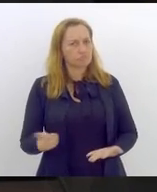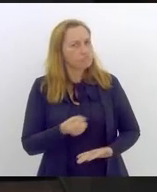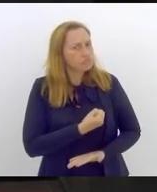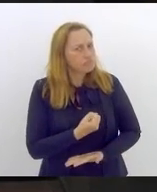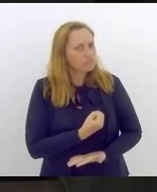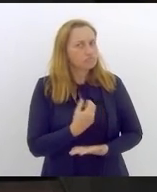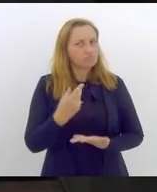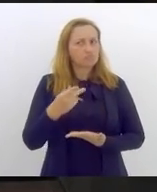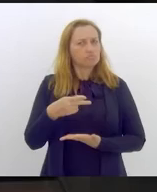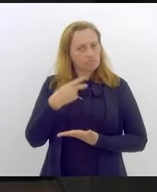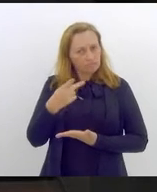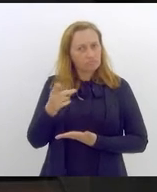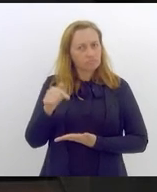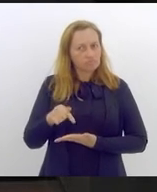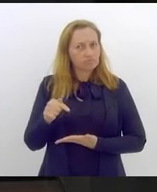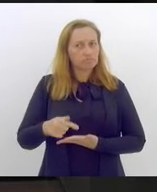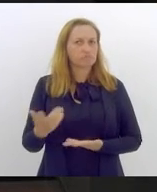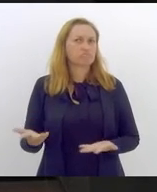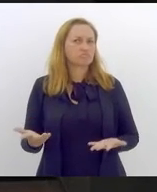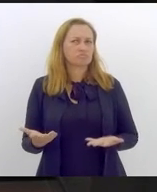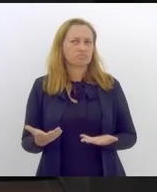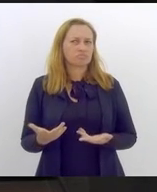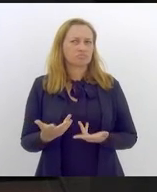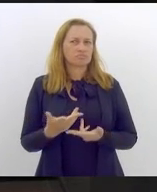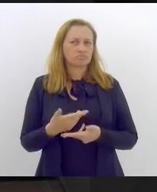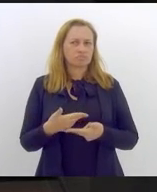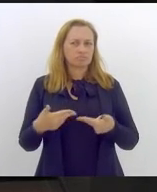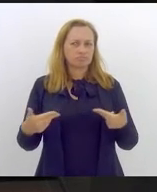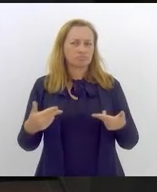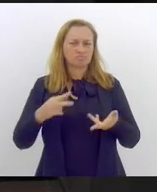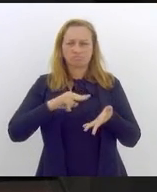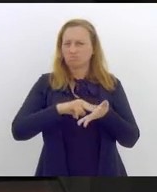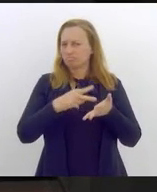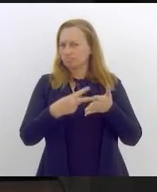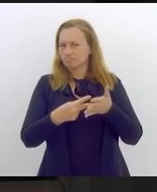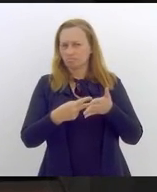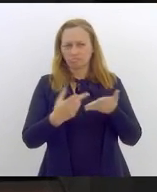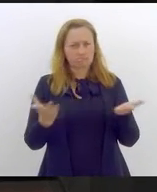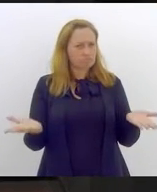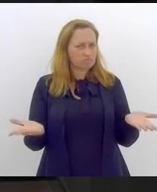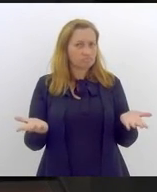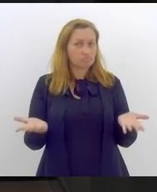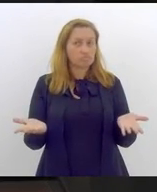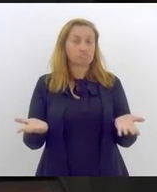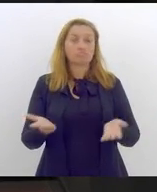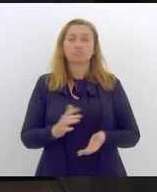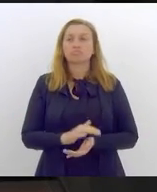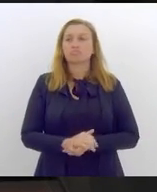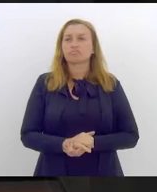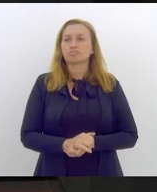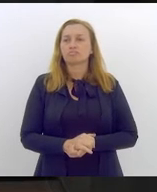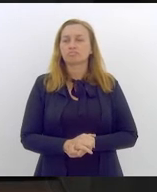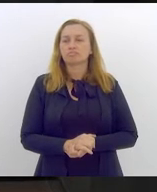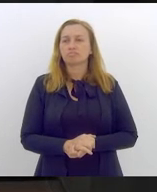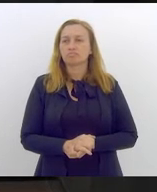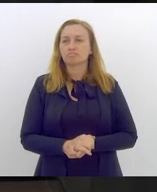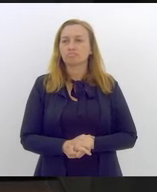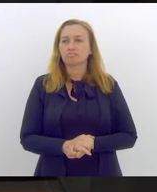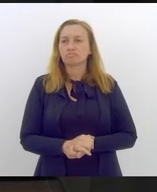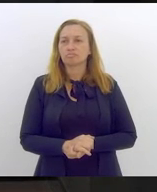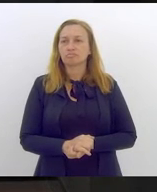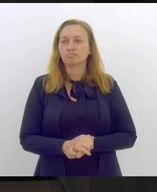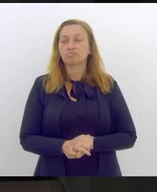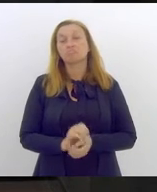demonstrar admitem muitas interpretações Inclusive acho que